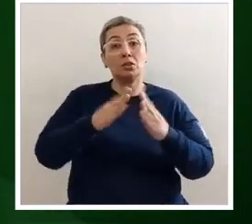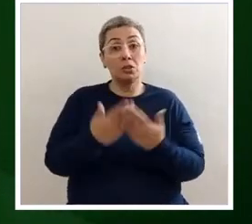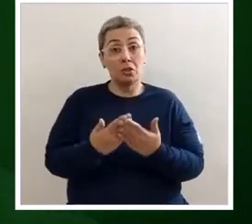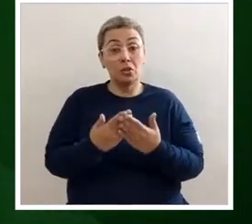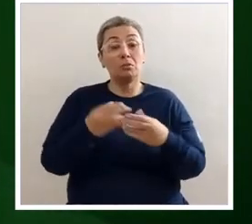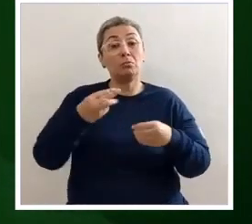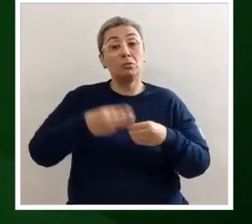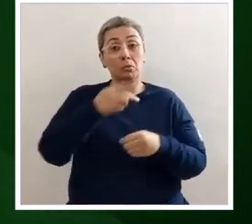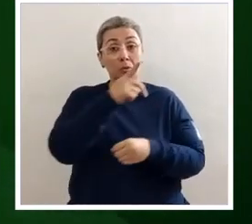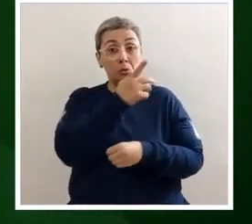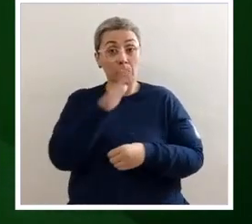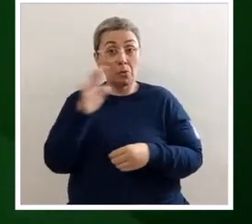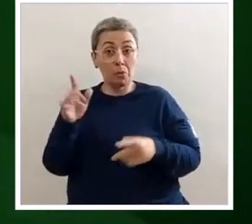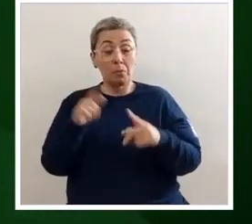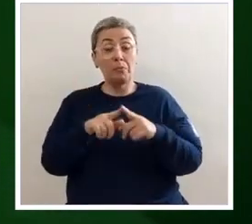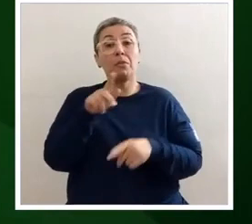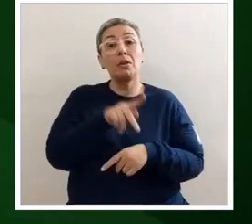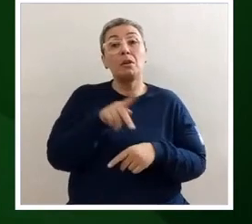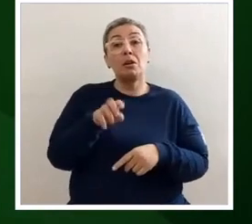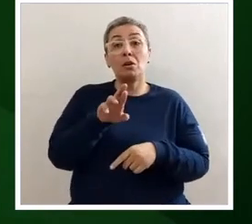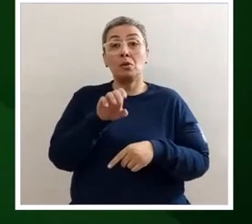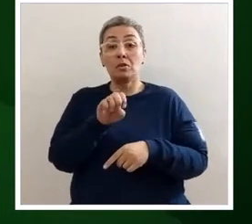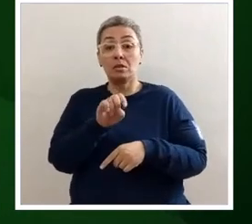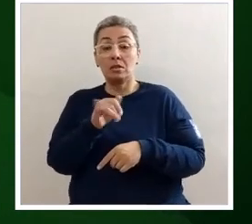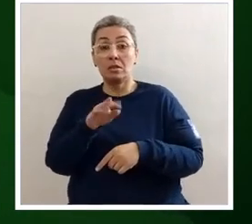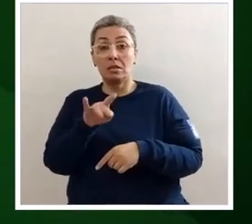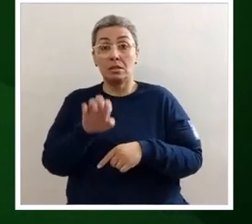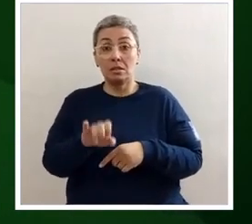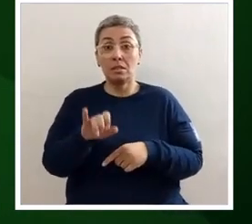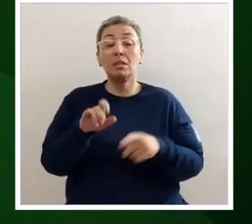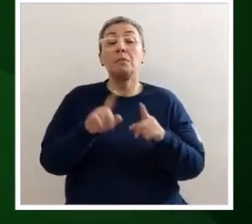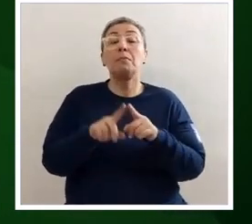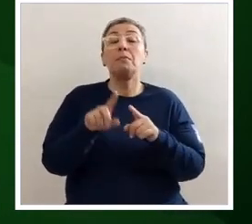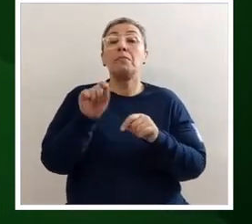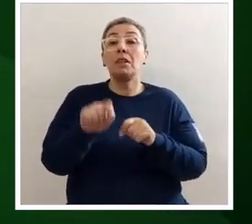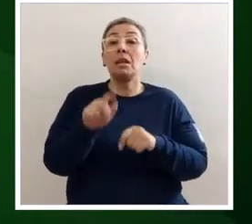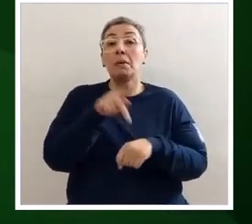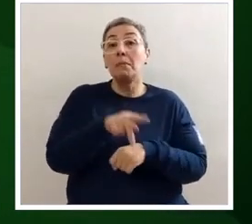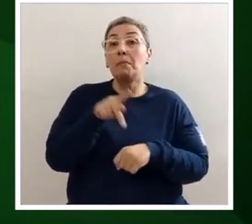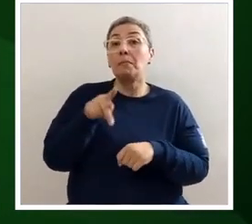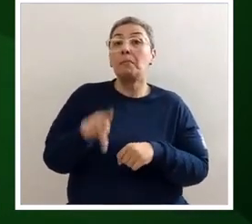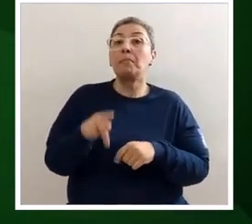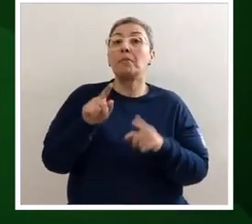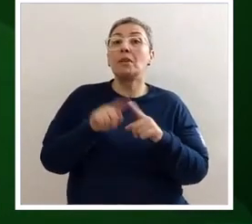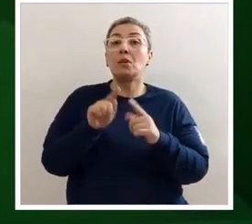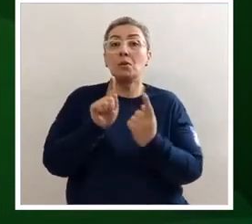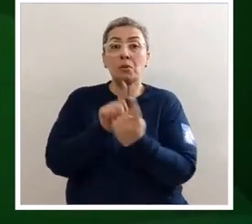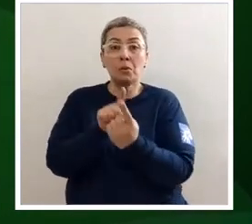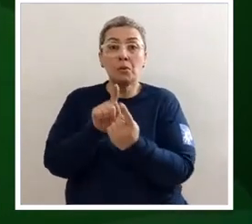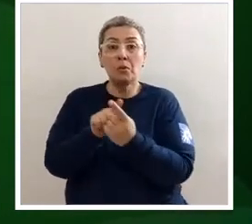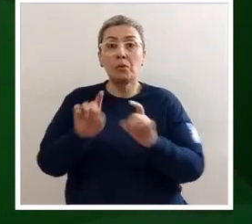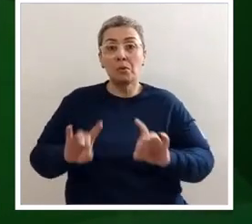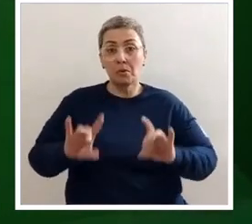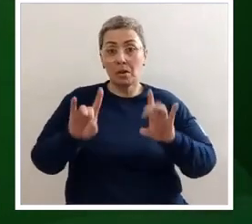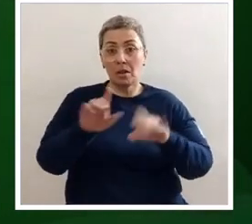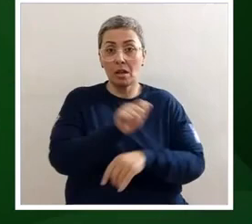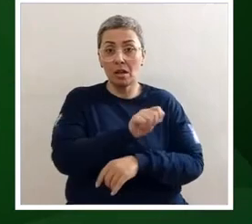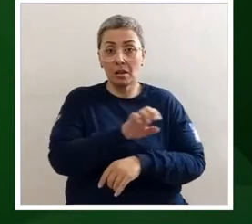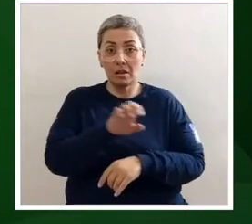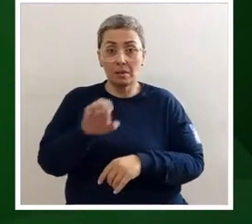e a professora Rosiane Aparecida Alves de Souza e a professora de atendimento educacional